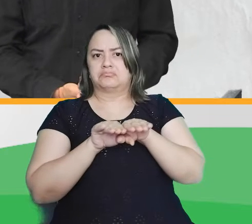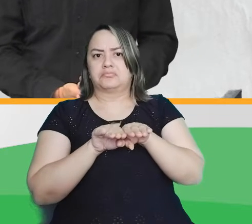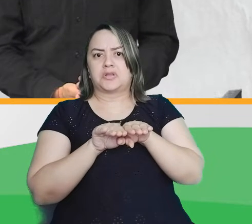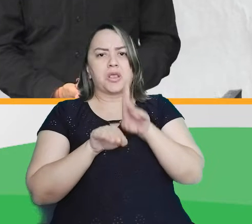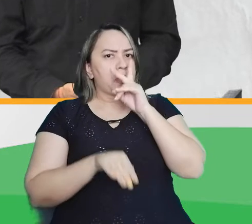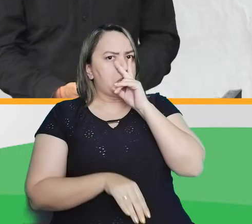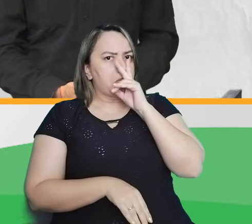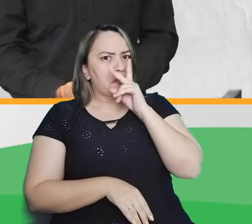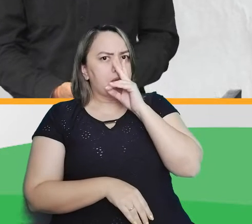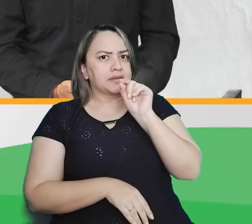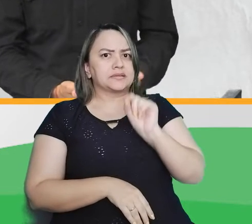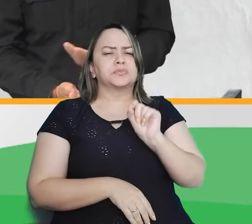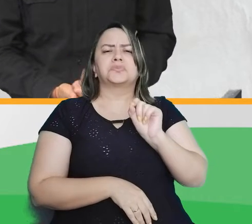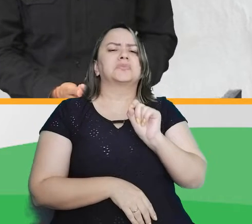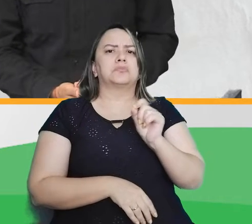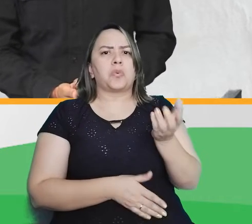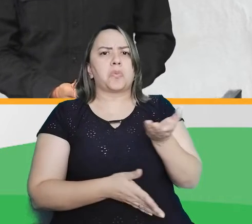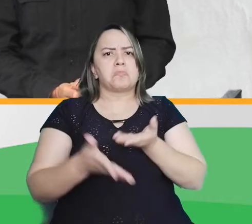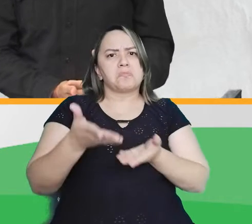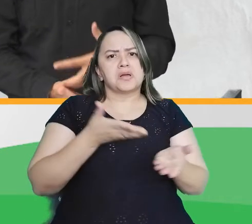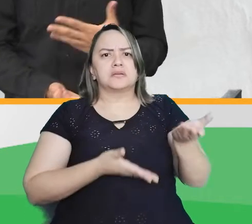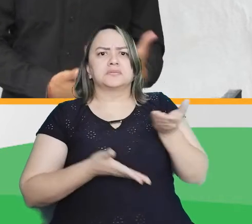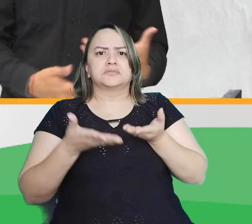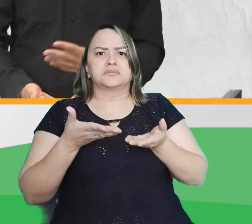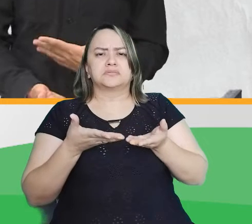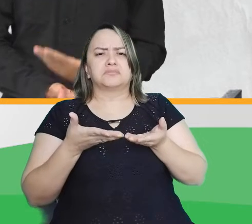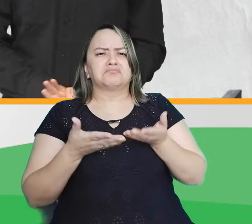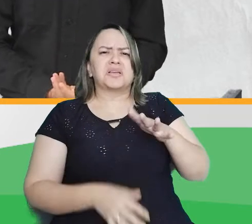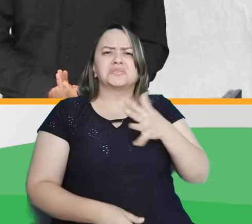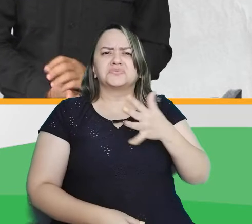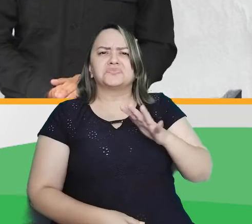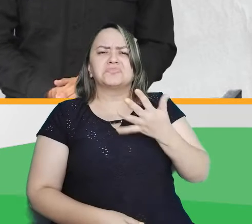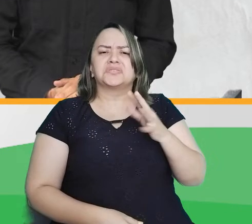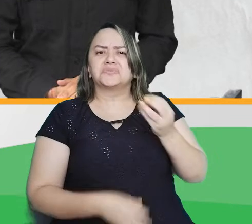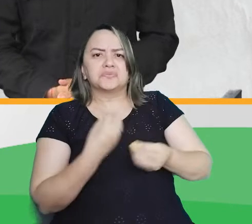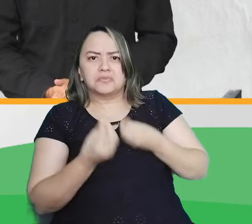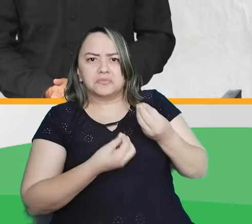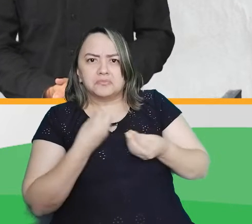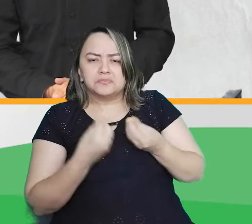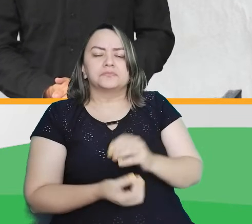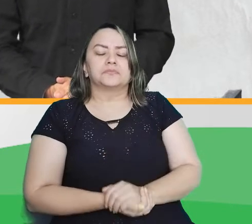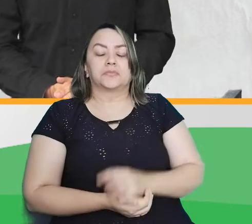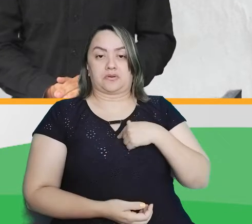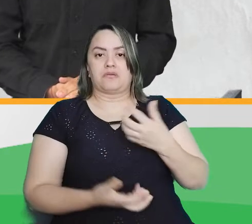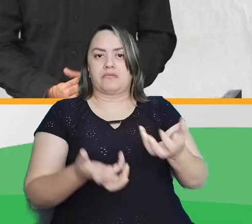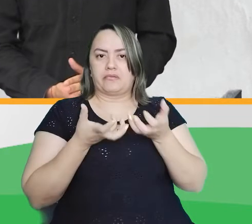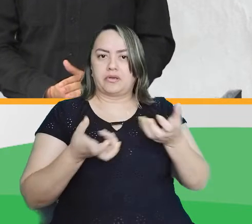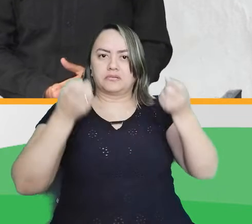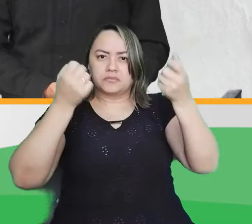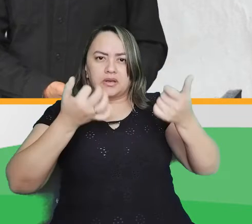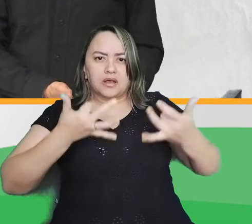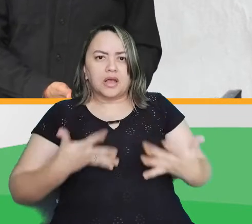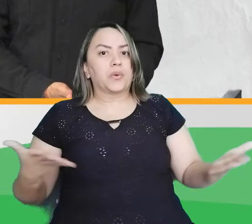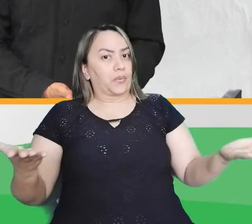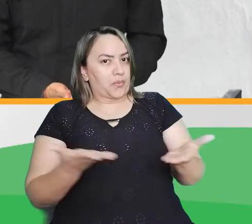compartilhado entre as pessoas. Como assim, professor? Um valor mais ou menos compartilhado? O que eu quero dizer é que